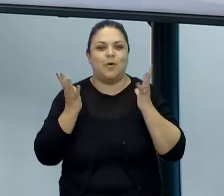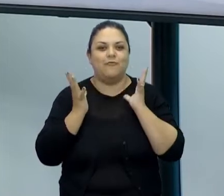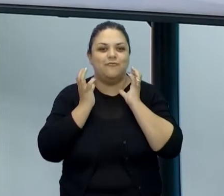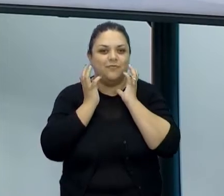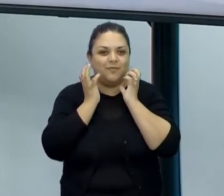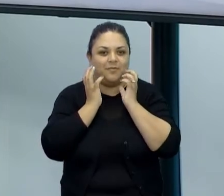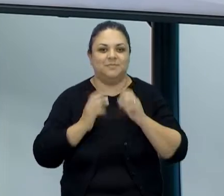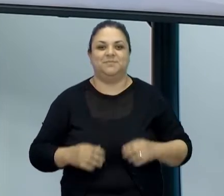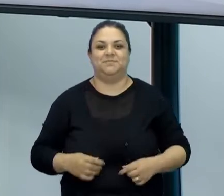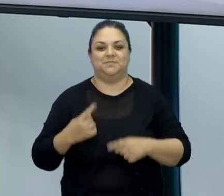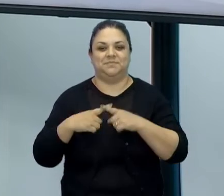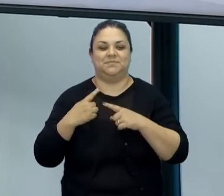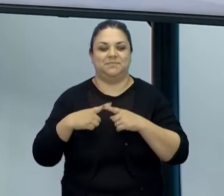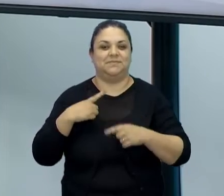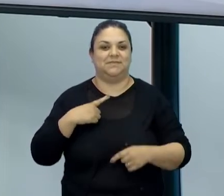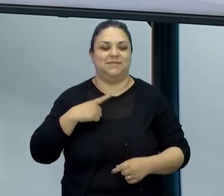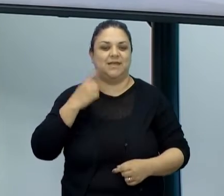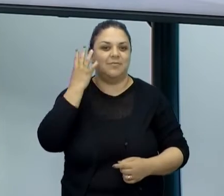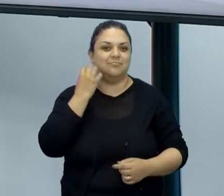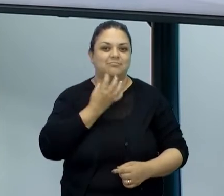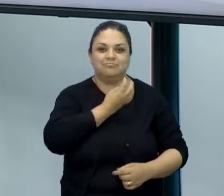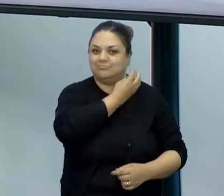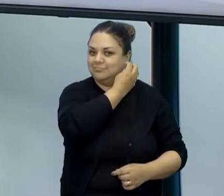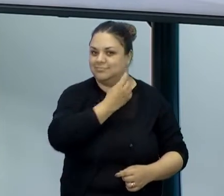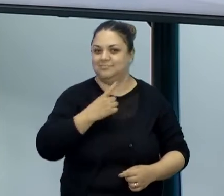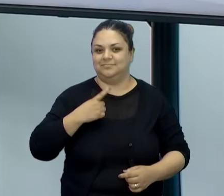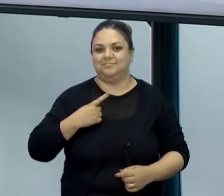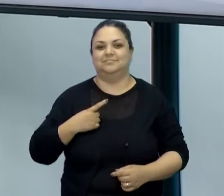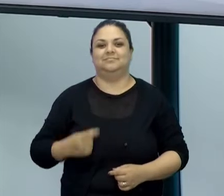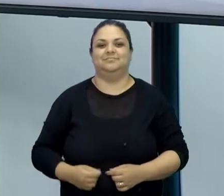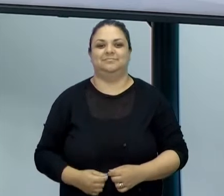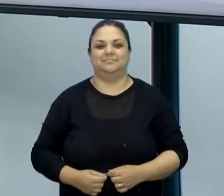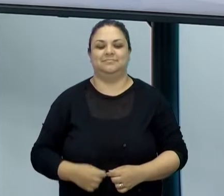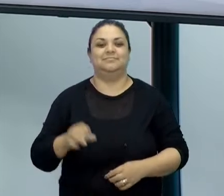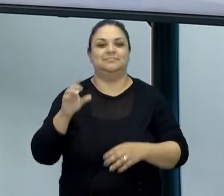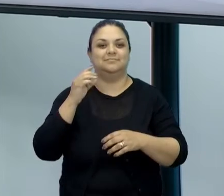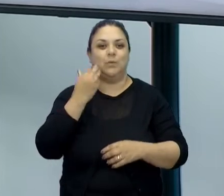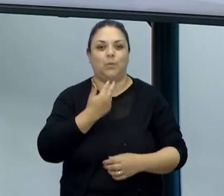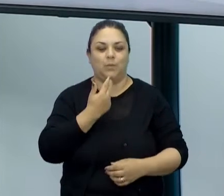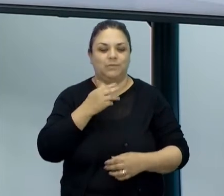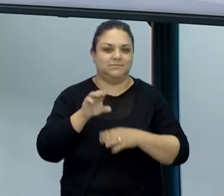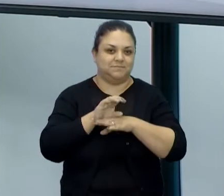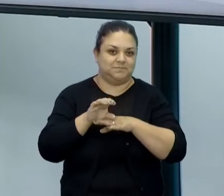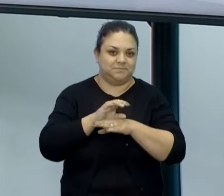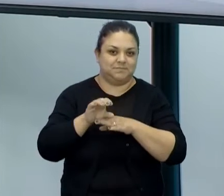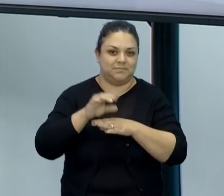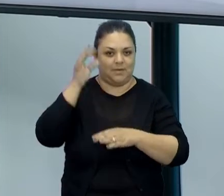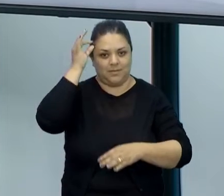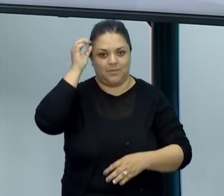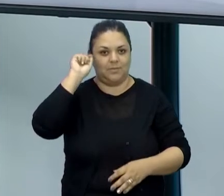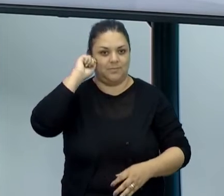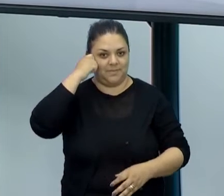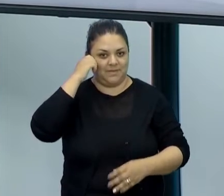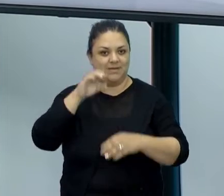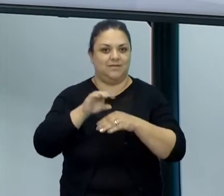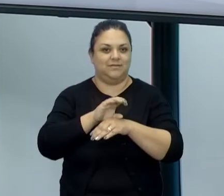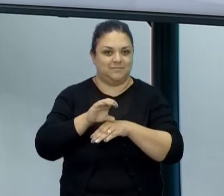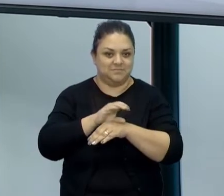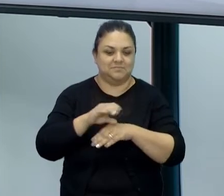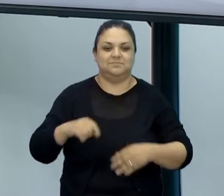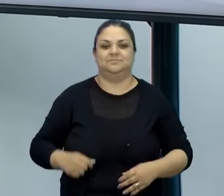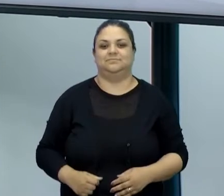mãos, porque eu tenho uma barba comprida aí de uns 5, 6 dedos, ela é bem grisalha, tem os cabelos pretos, grisalhos